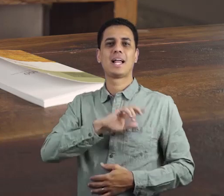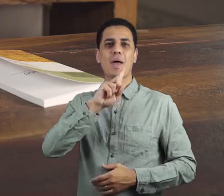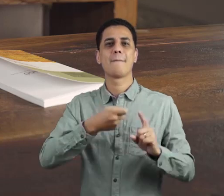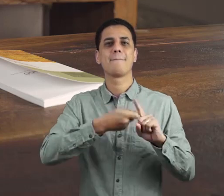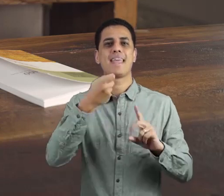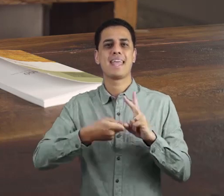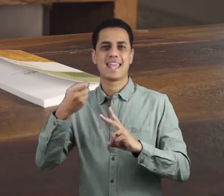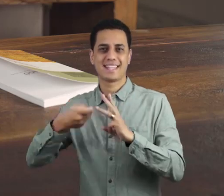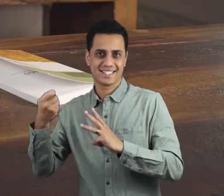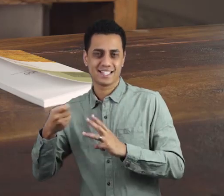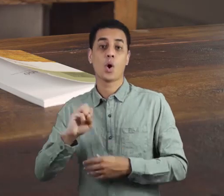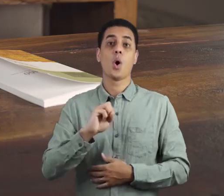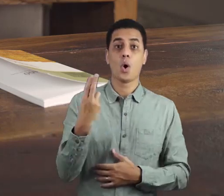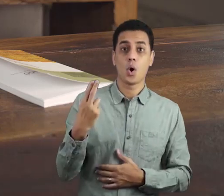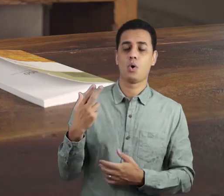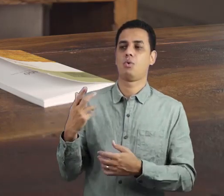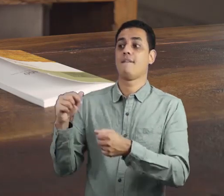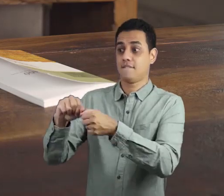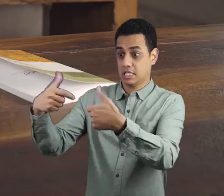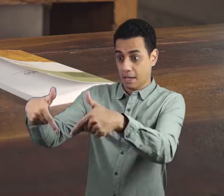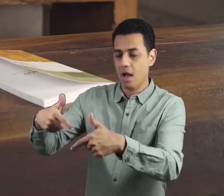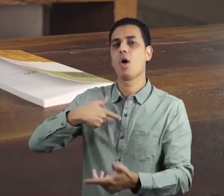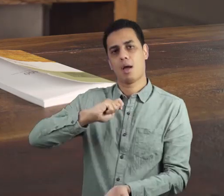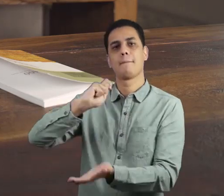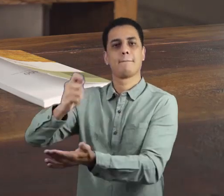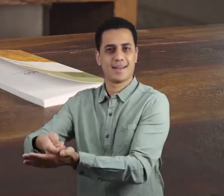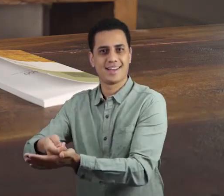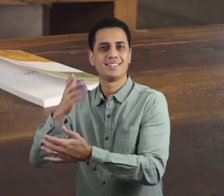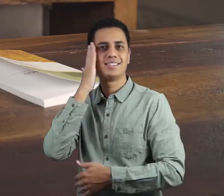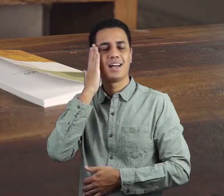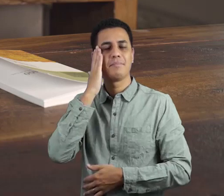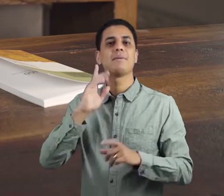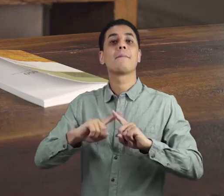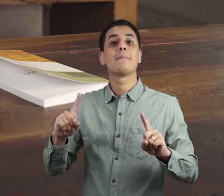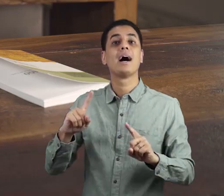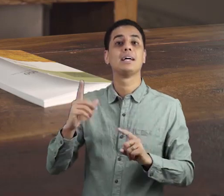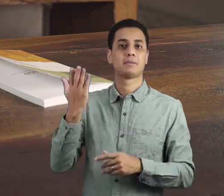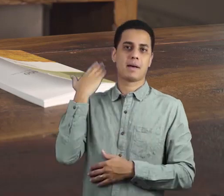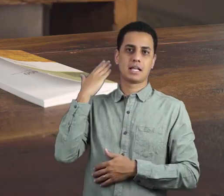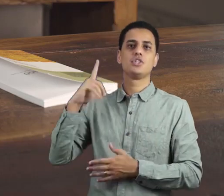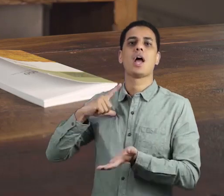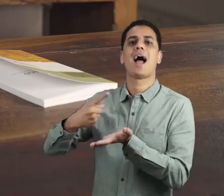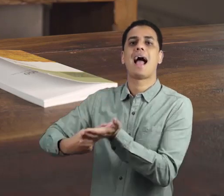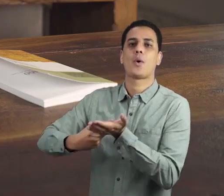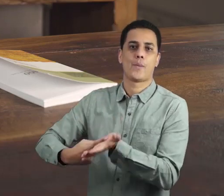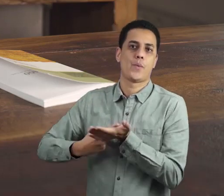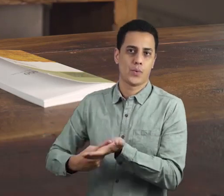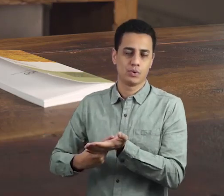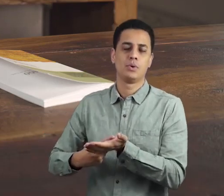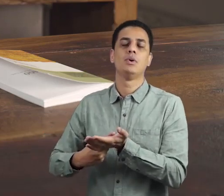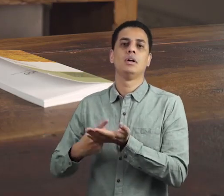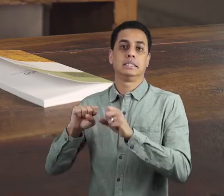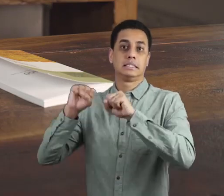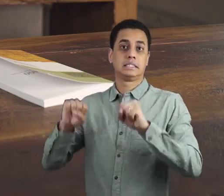fazendo e eles estavam cometendo fraude, a palavra que Deus aplica para aqueles homens ali. Além disso, desse pecado, que era o